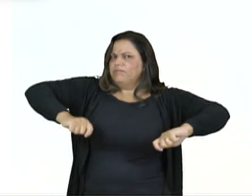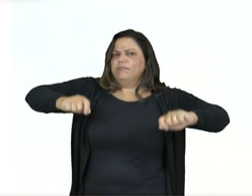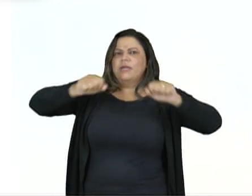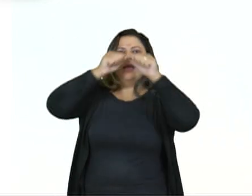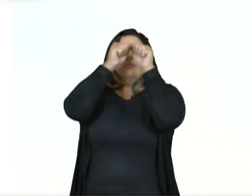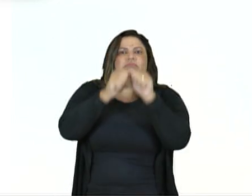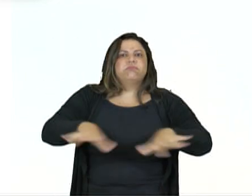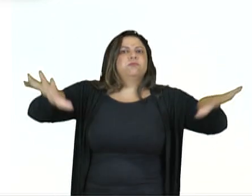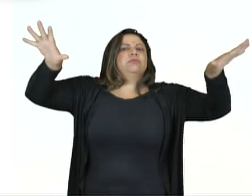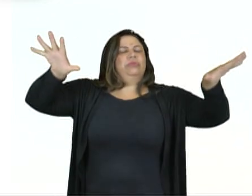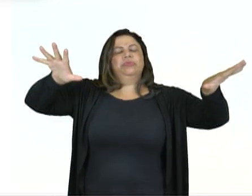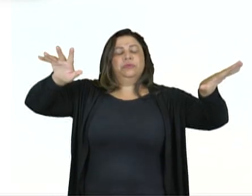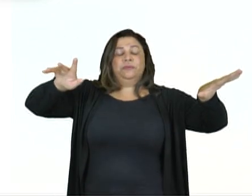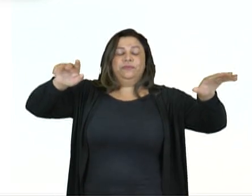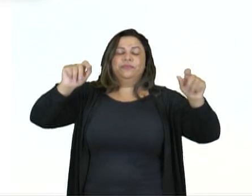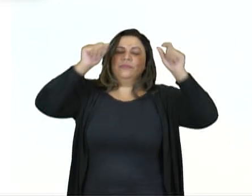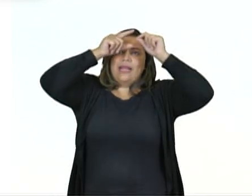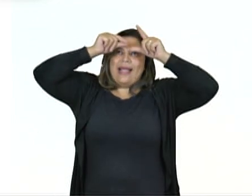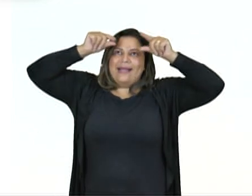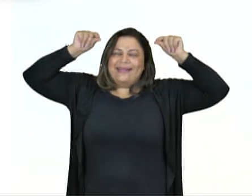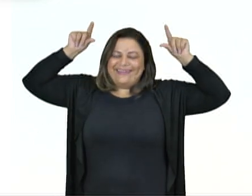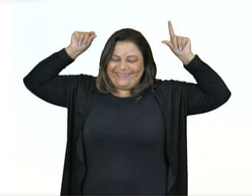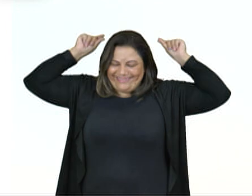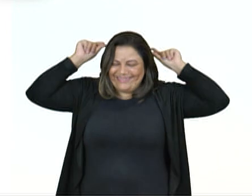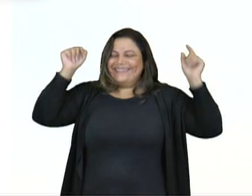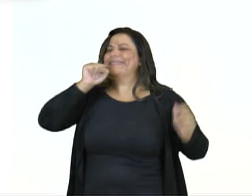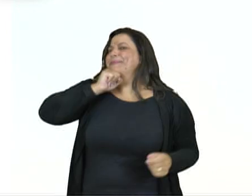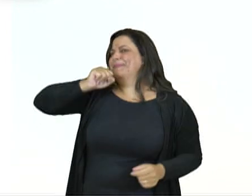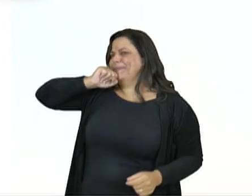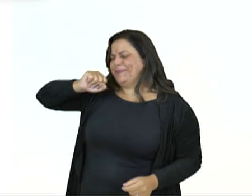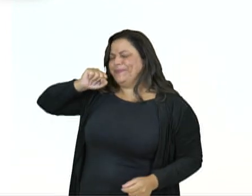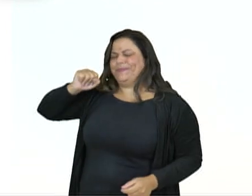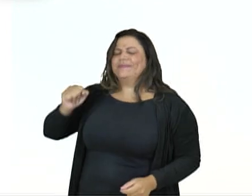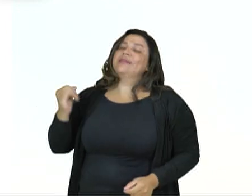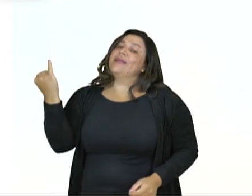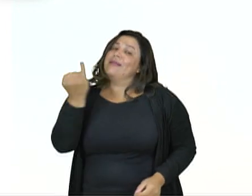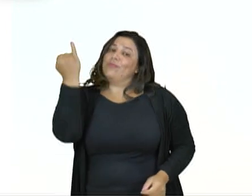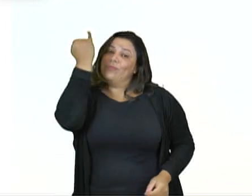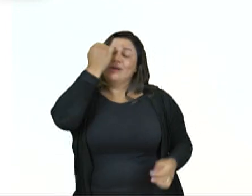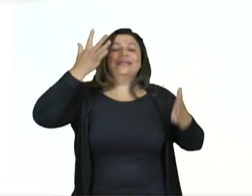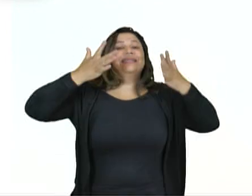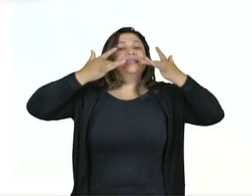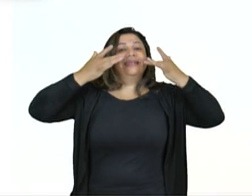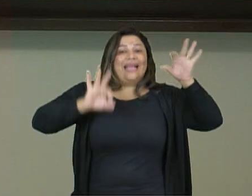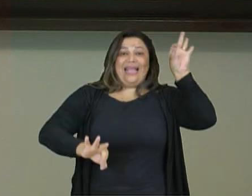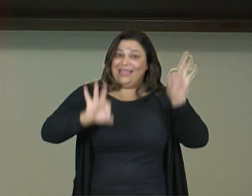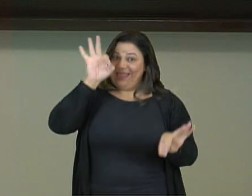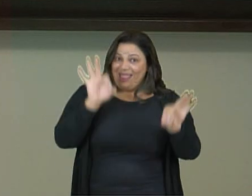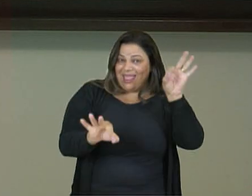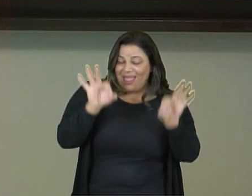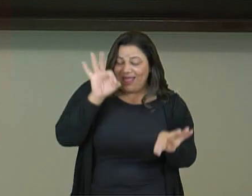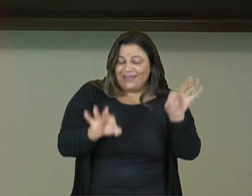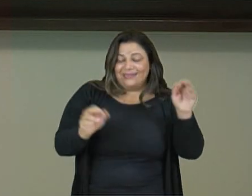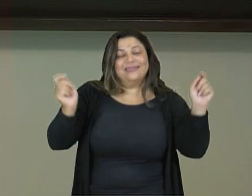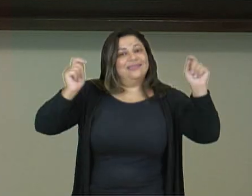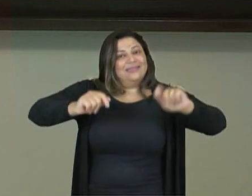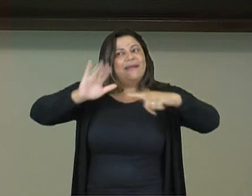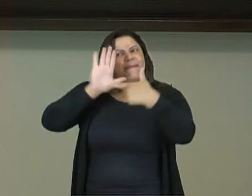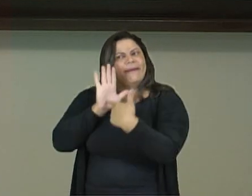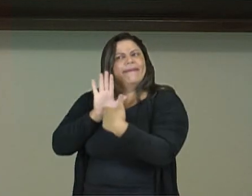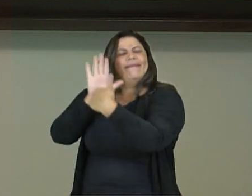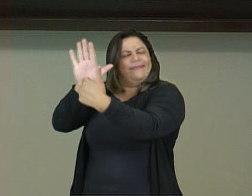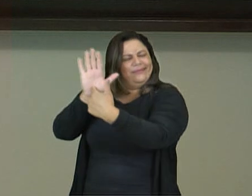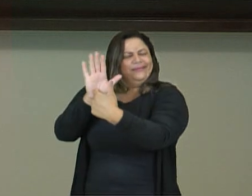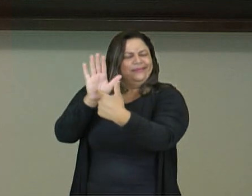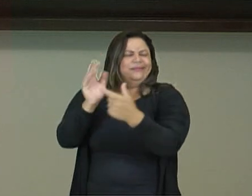na Grécia Antiga. Importante no teatro, a dança se manifestava por meio do coro. Então pensa só, nos